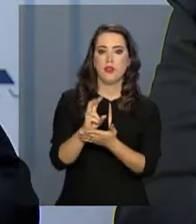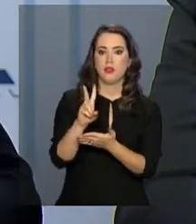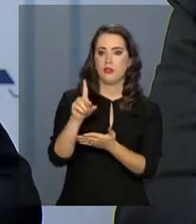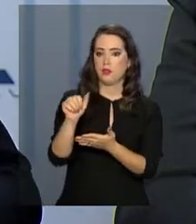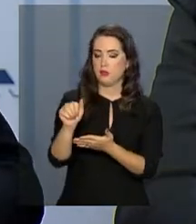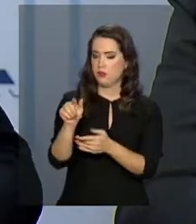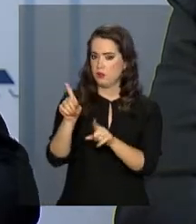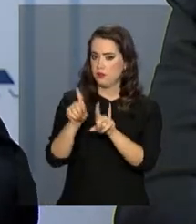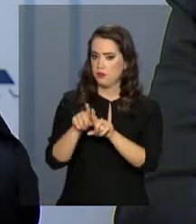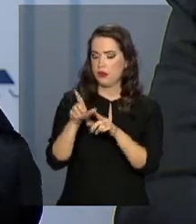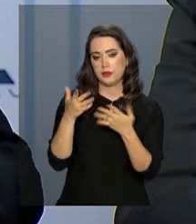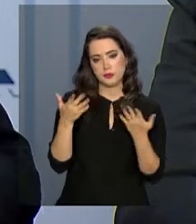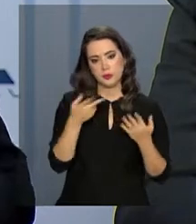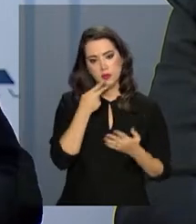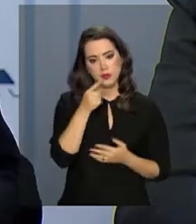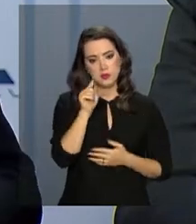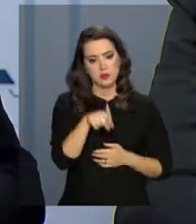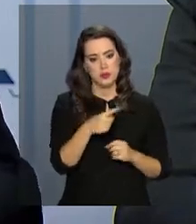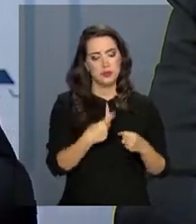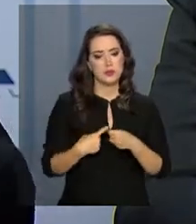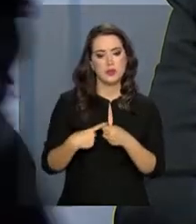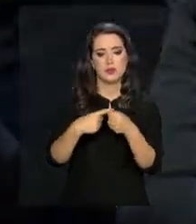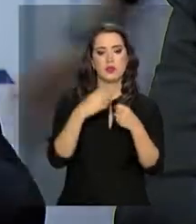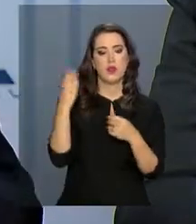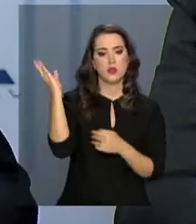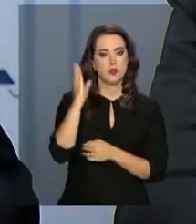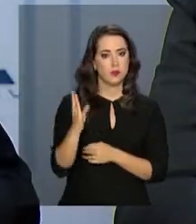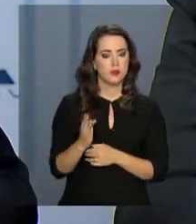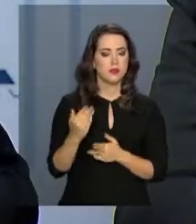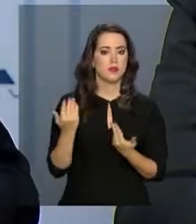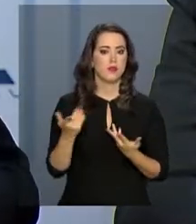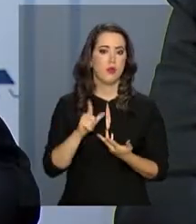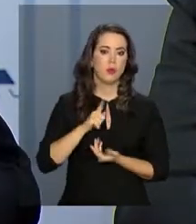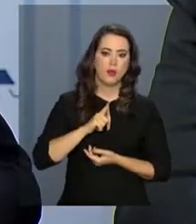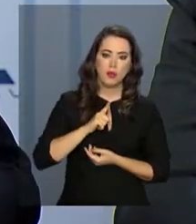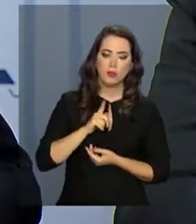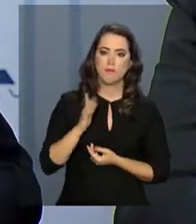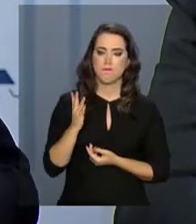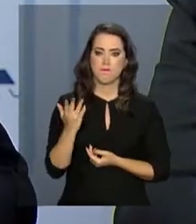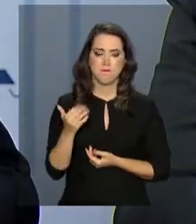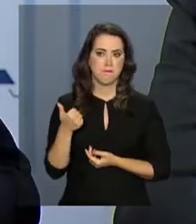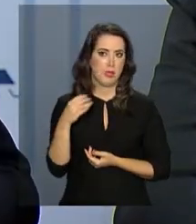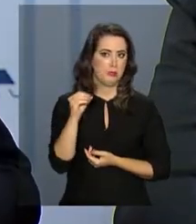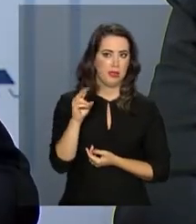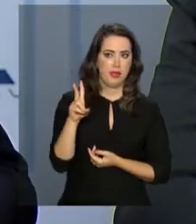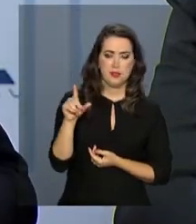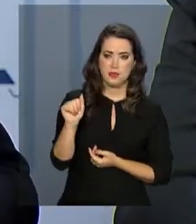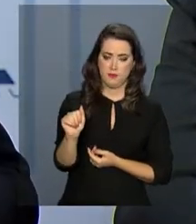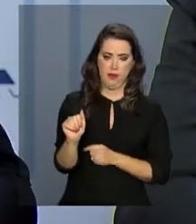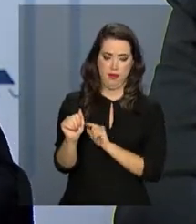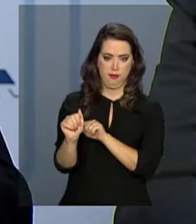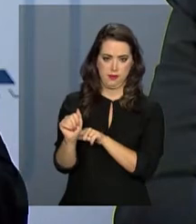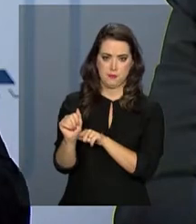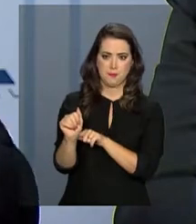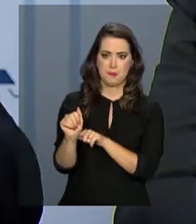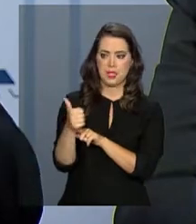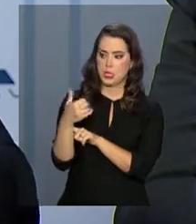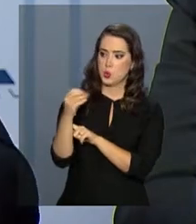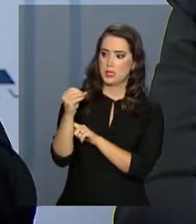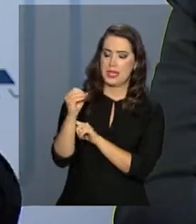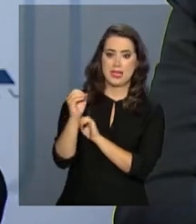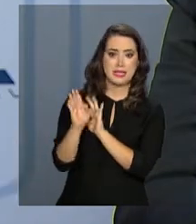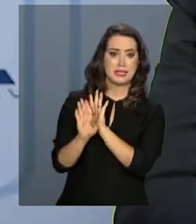vagas vamos dizer que numa sociedade brasileira tenha dez vagas os dez